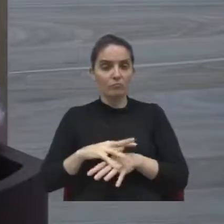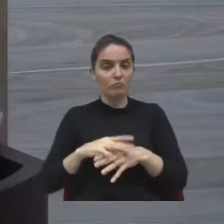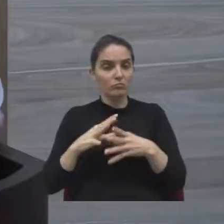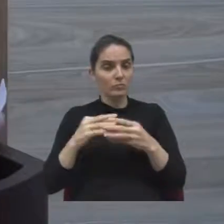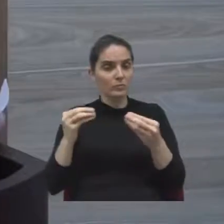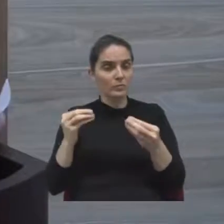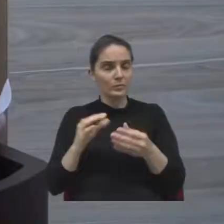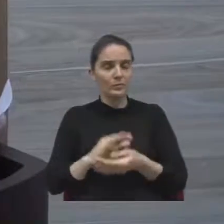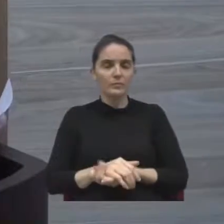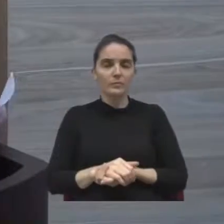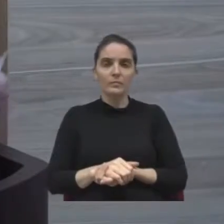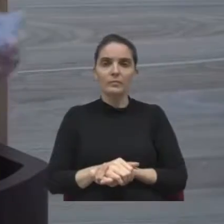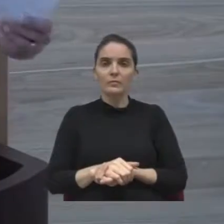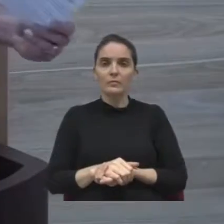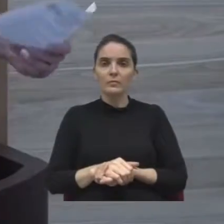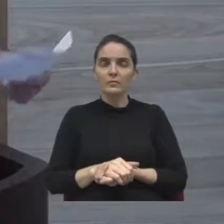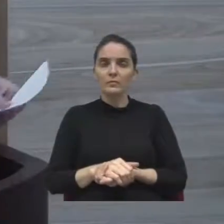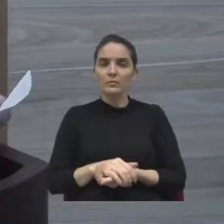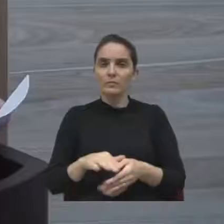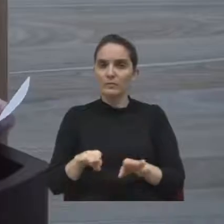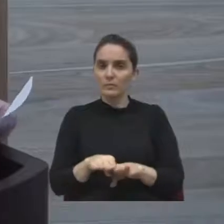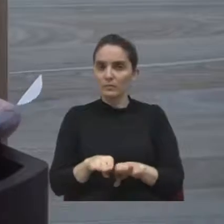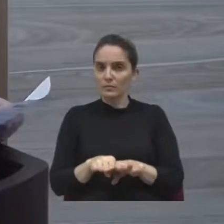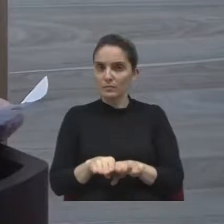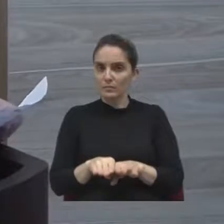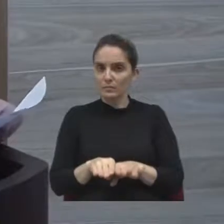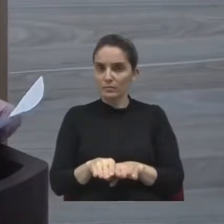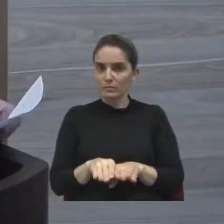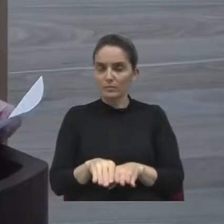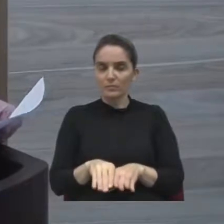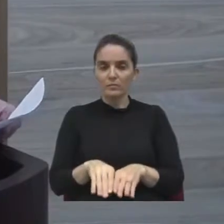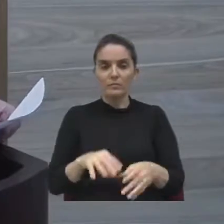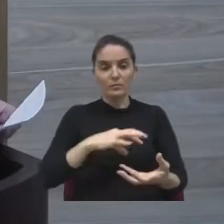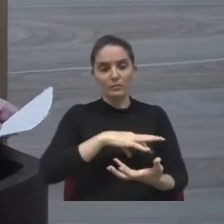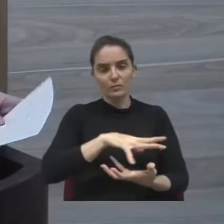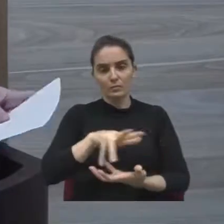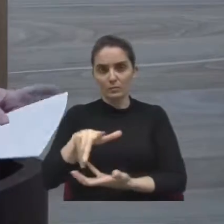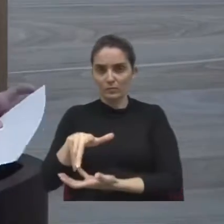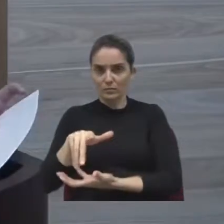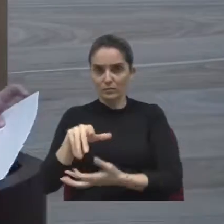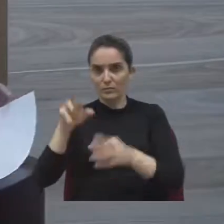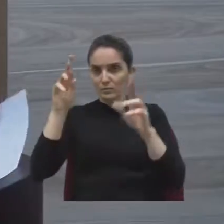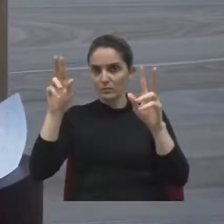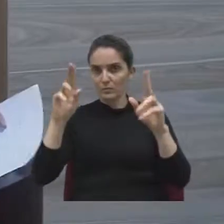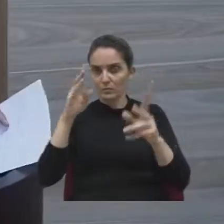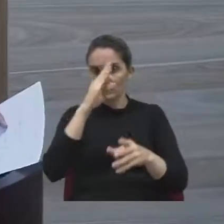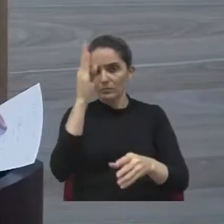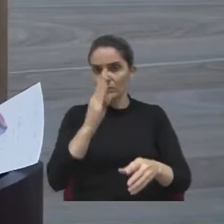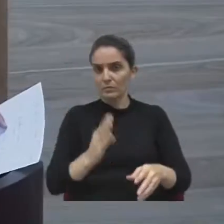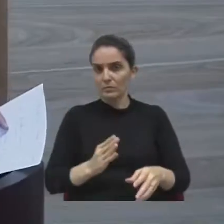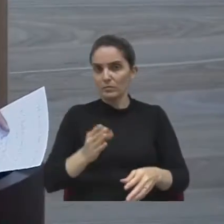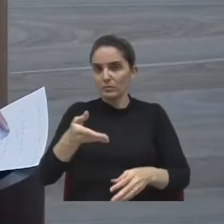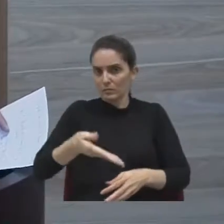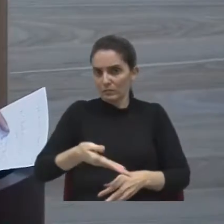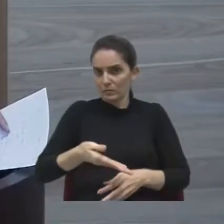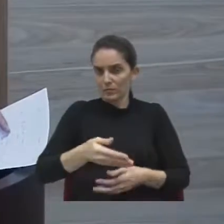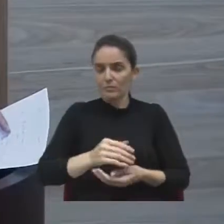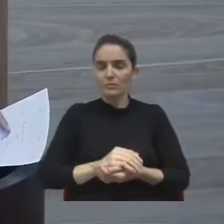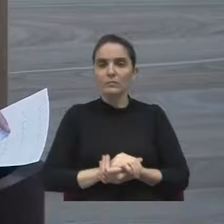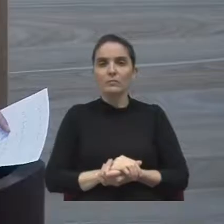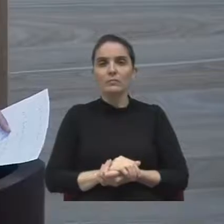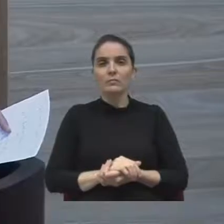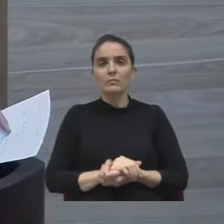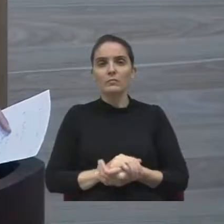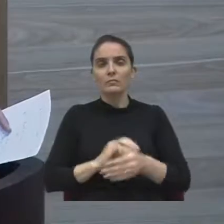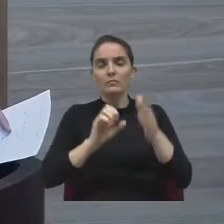entender, obviamente, que as realidades são diferentes no mundo. O Brasil hoje ocupa o número